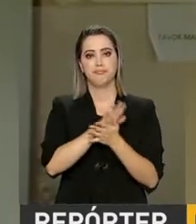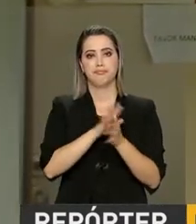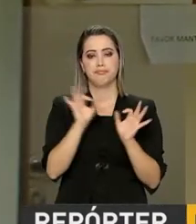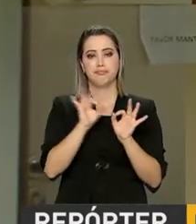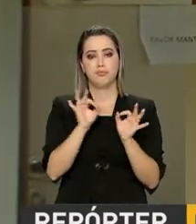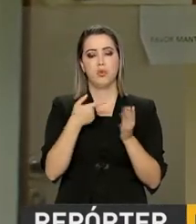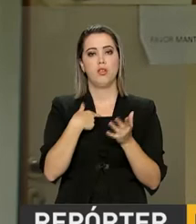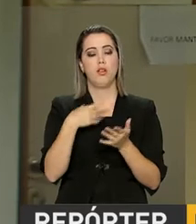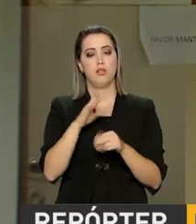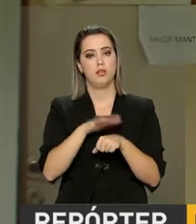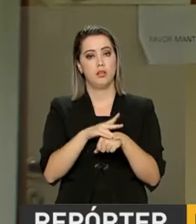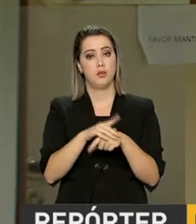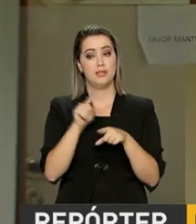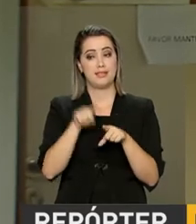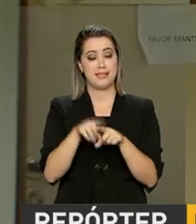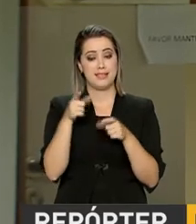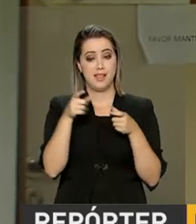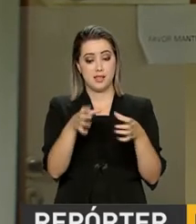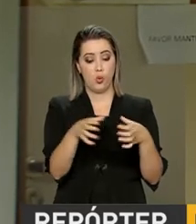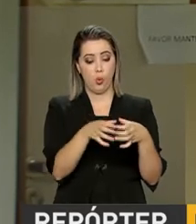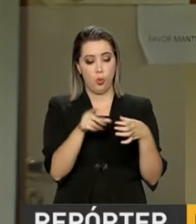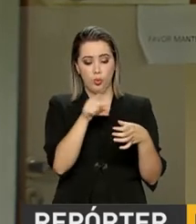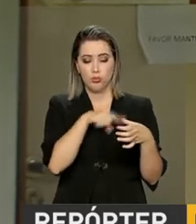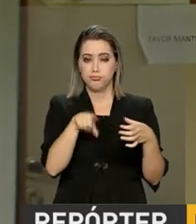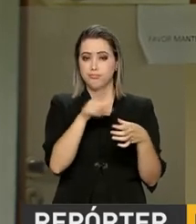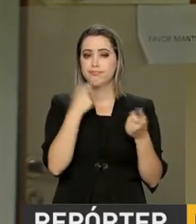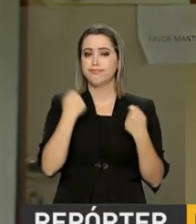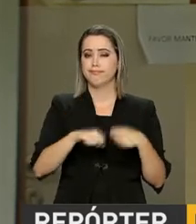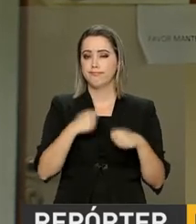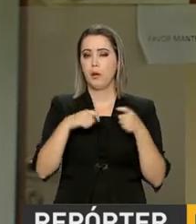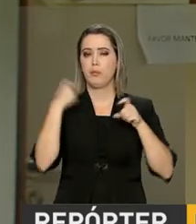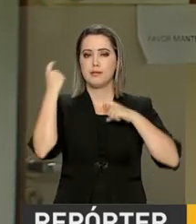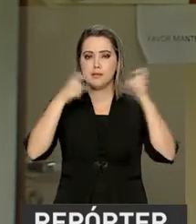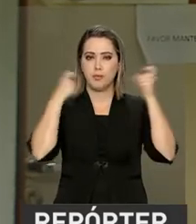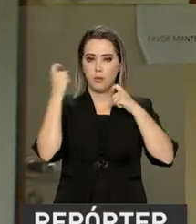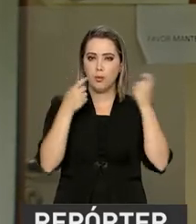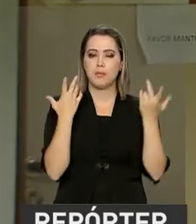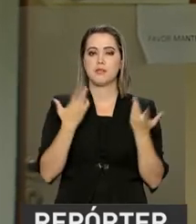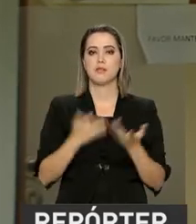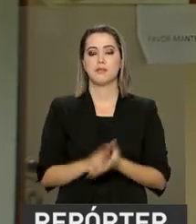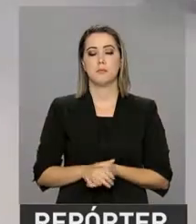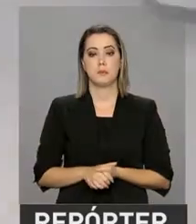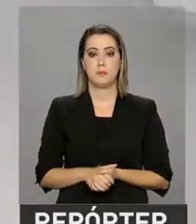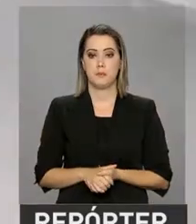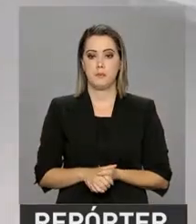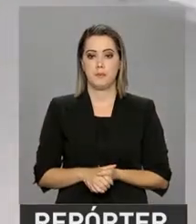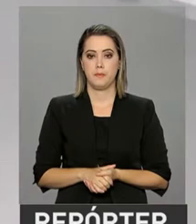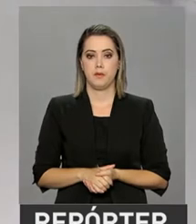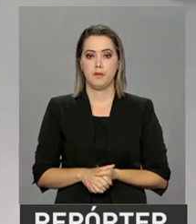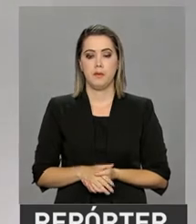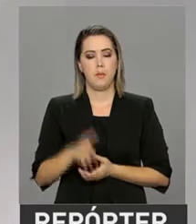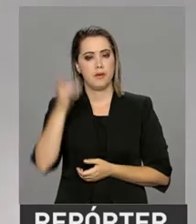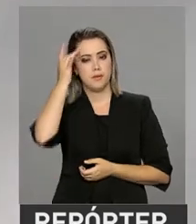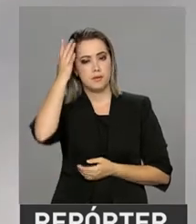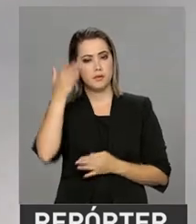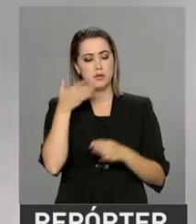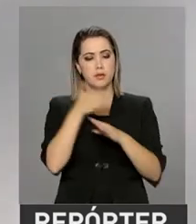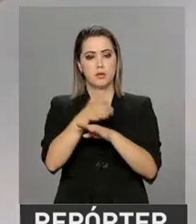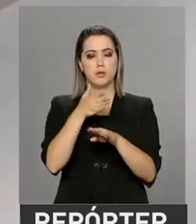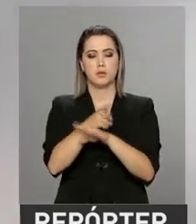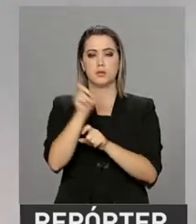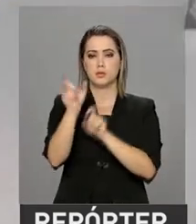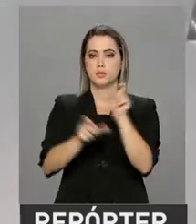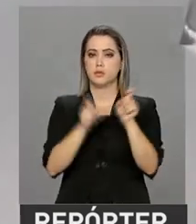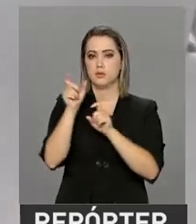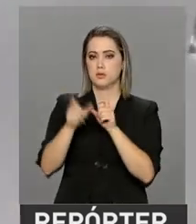essas pessoas que ainda não recebe medicamentos que preocupam as autoridades de saúde e para facilitar o acesso das pessoas